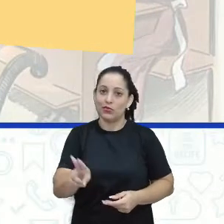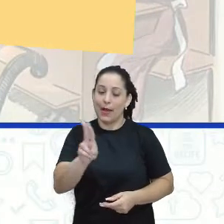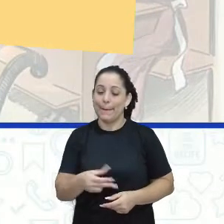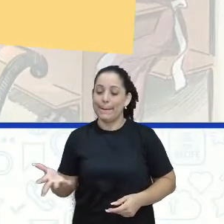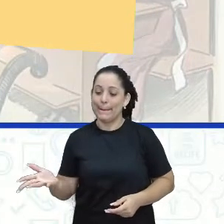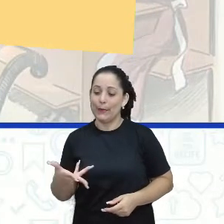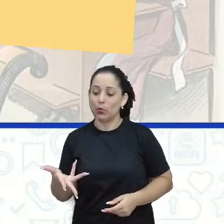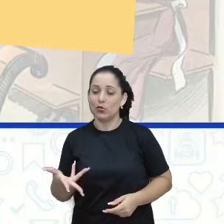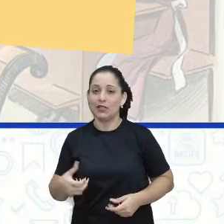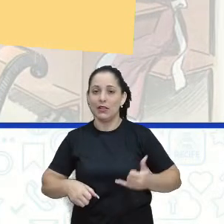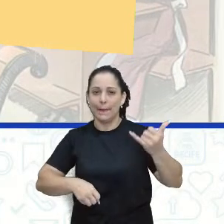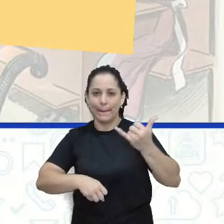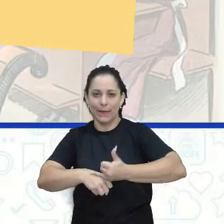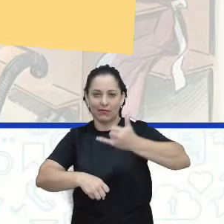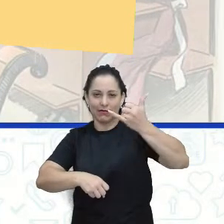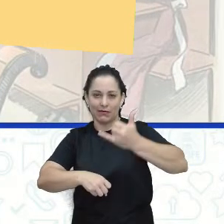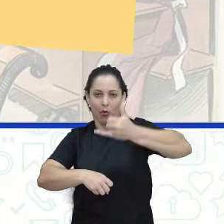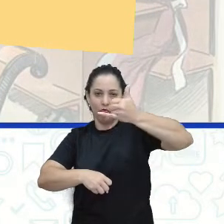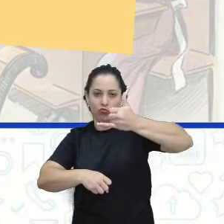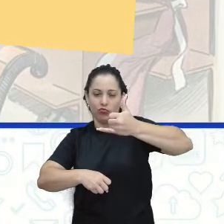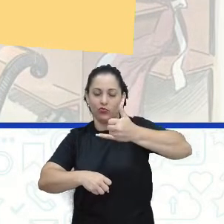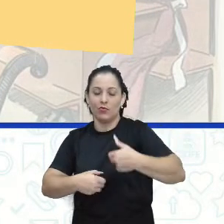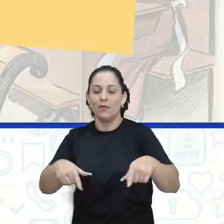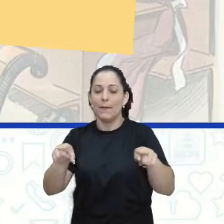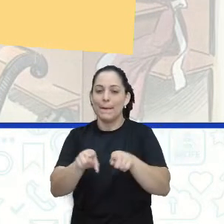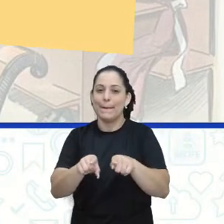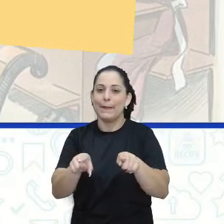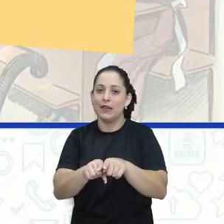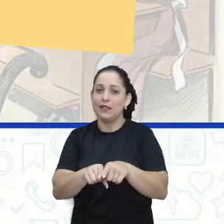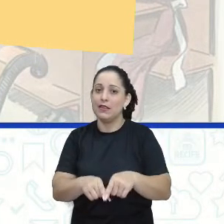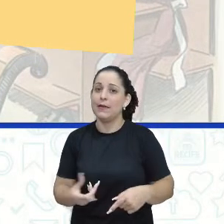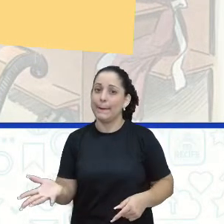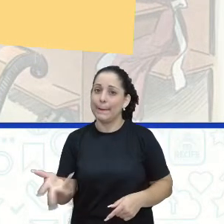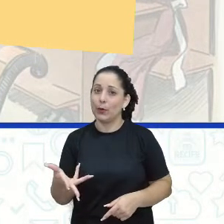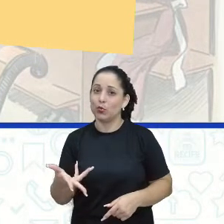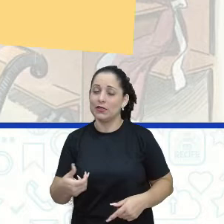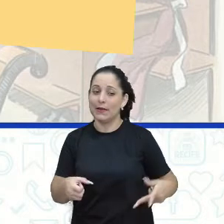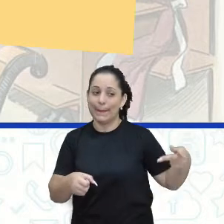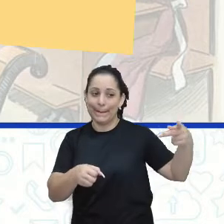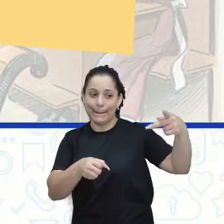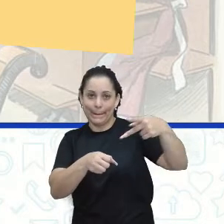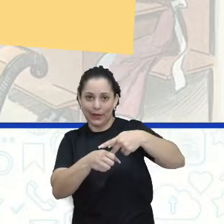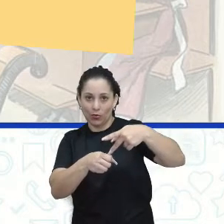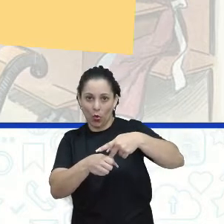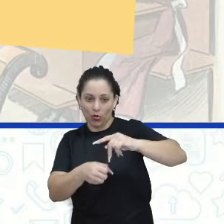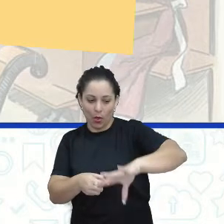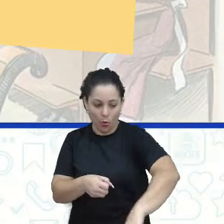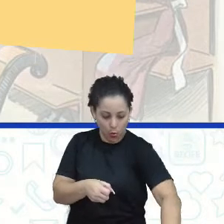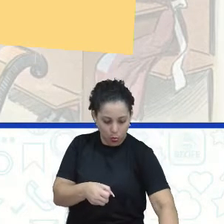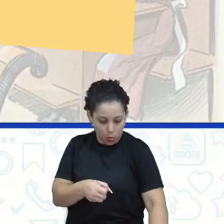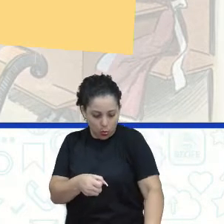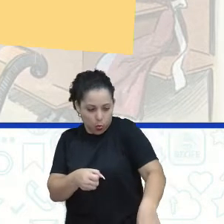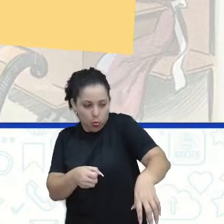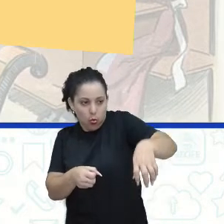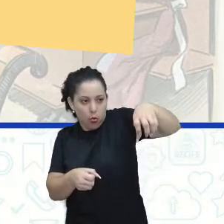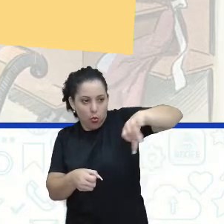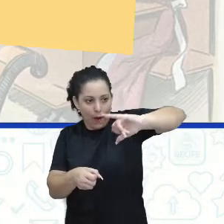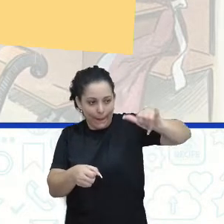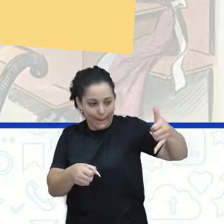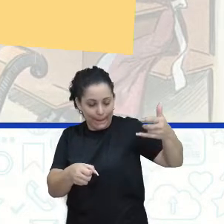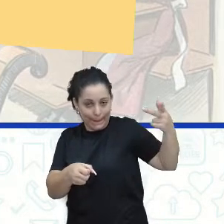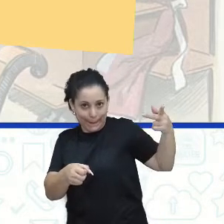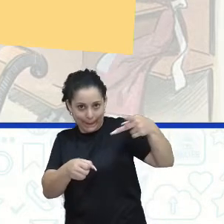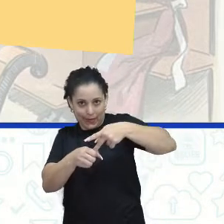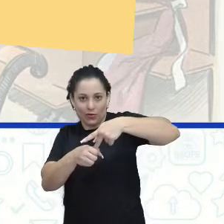produzir metal para produzir os automóveis, mas tinha que produzir petróleo, né? Tinha que utilizar o petróleo para poder